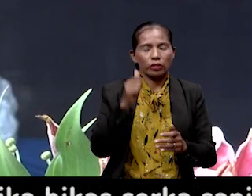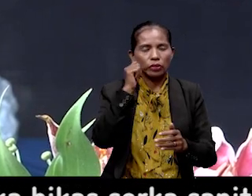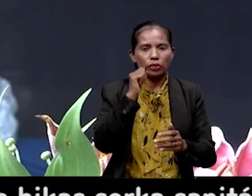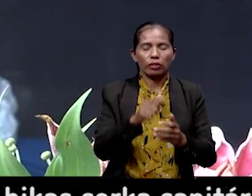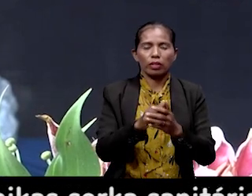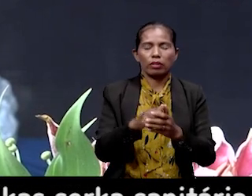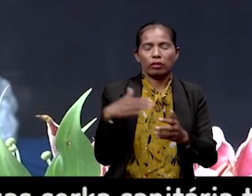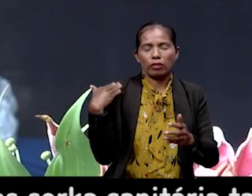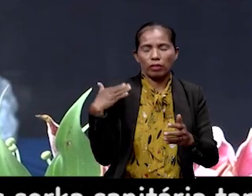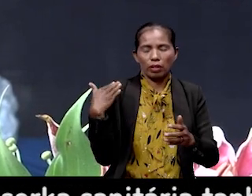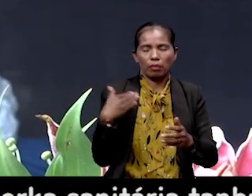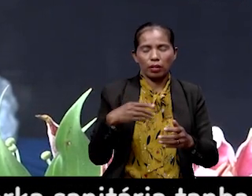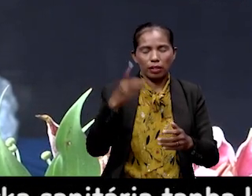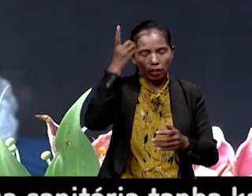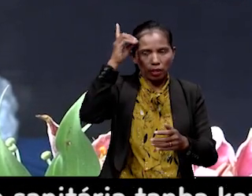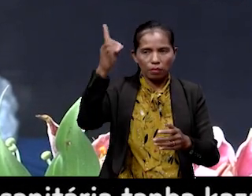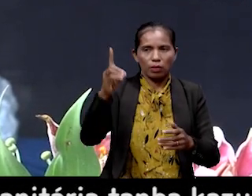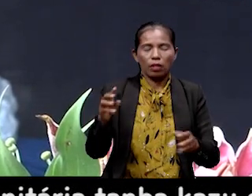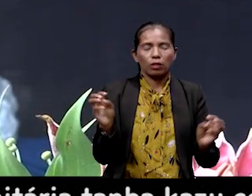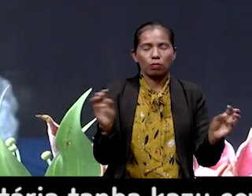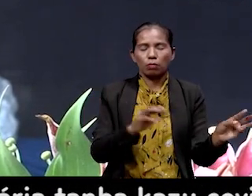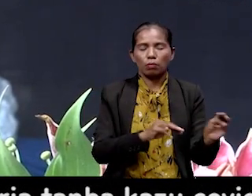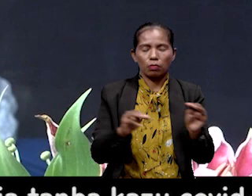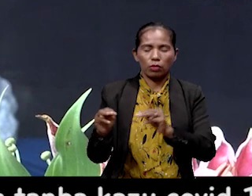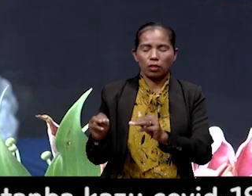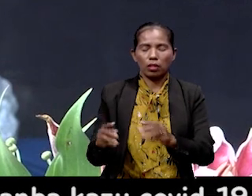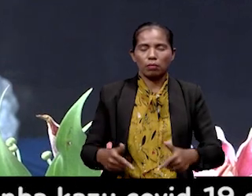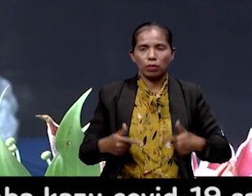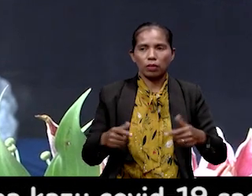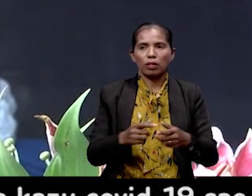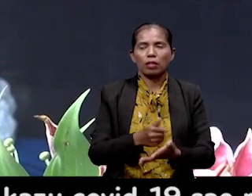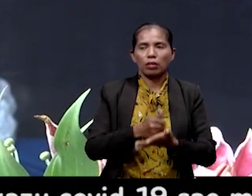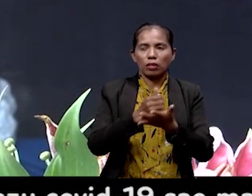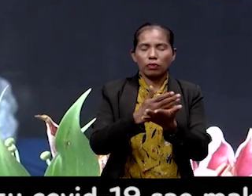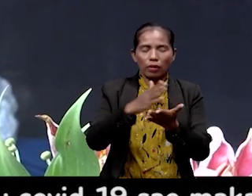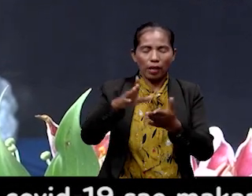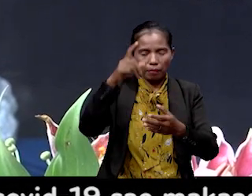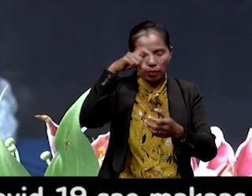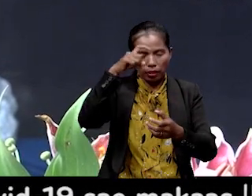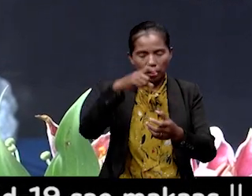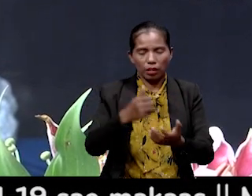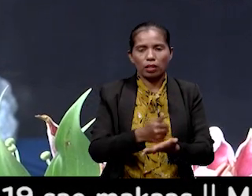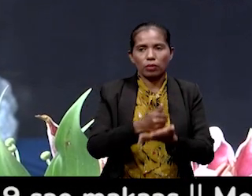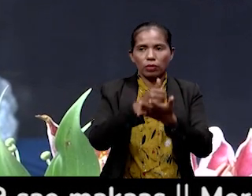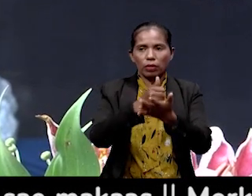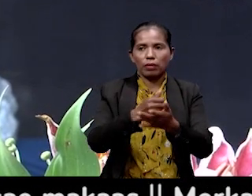de muda a comunidade no nação. Ligusi, faje matene, não contribui para o ambiente nebe mais positivo.